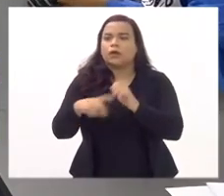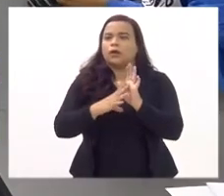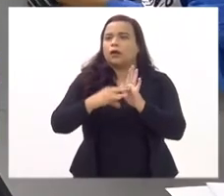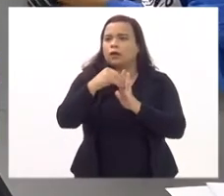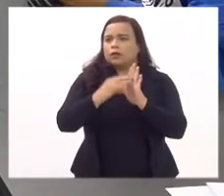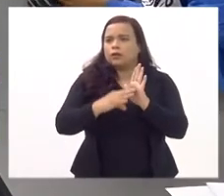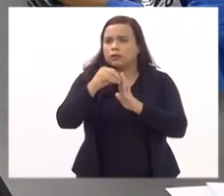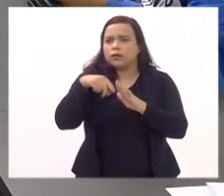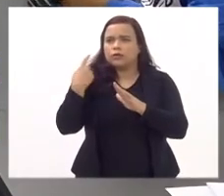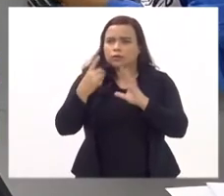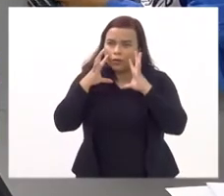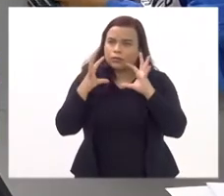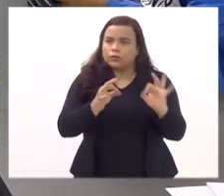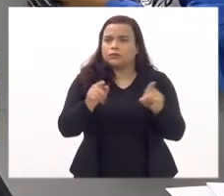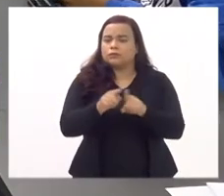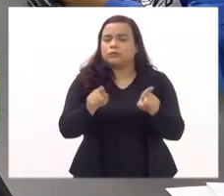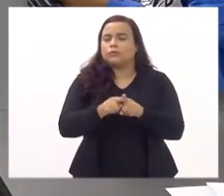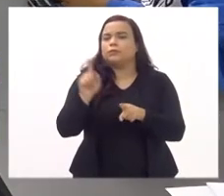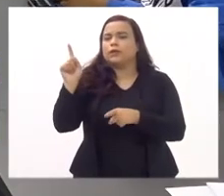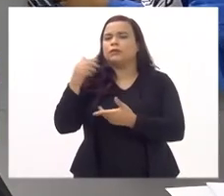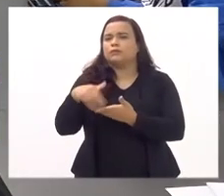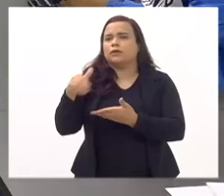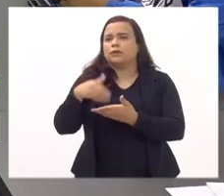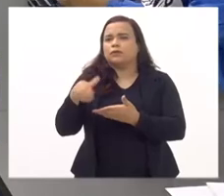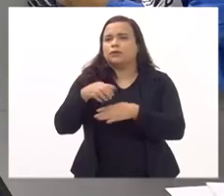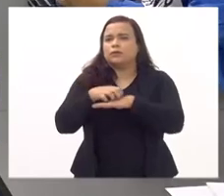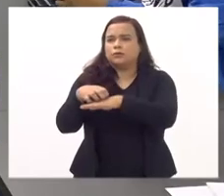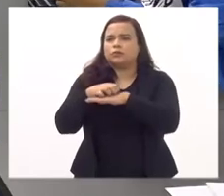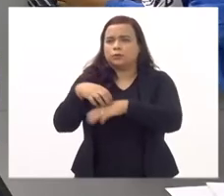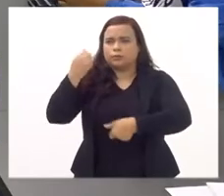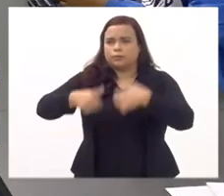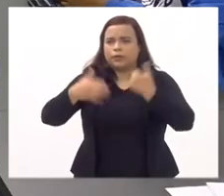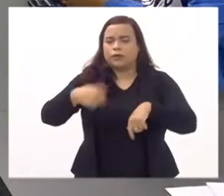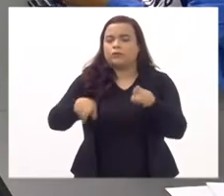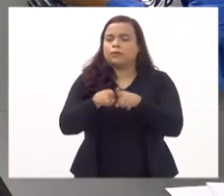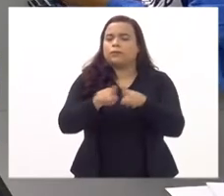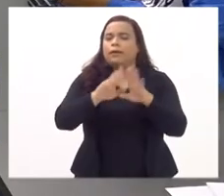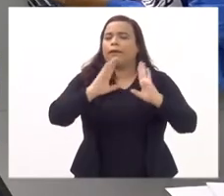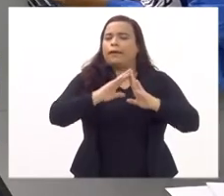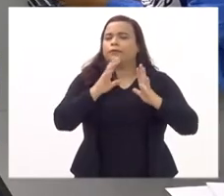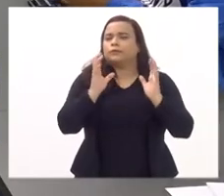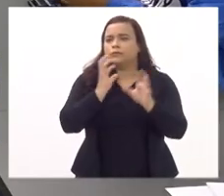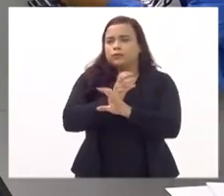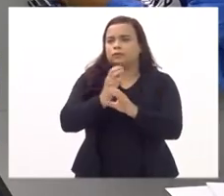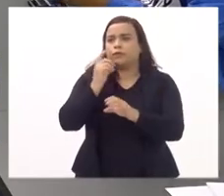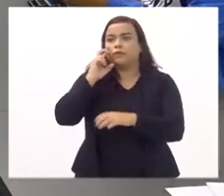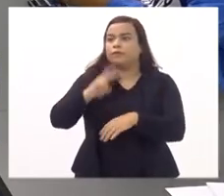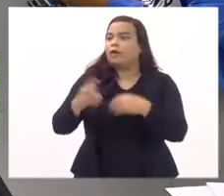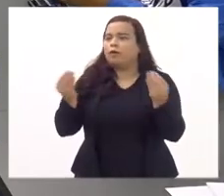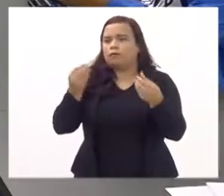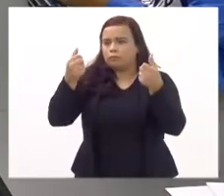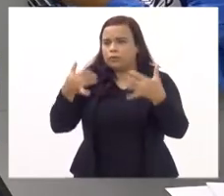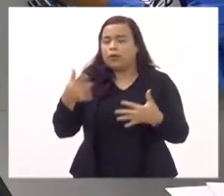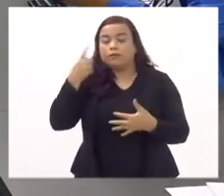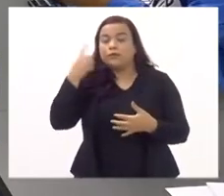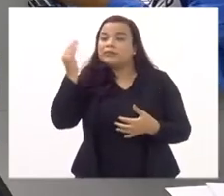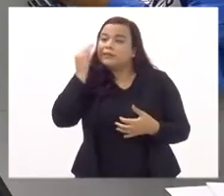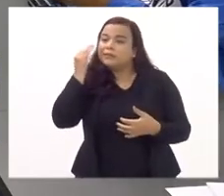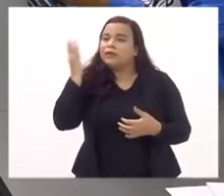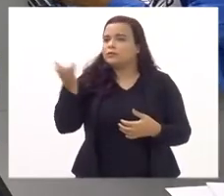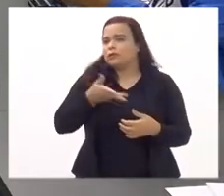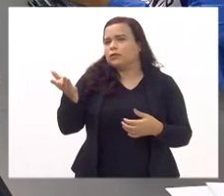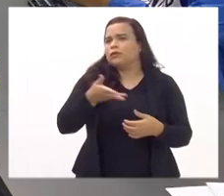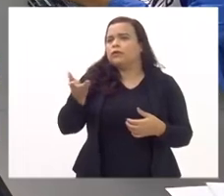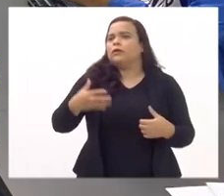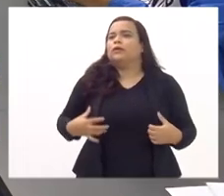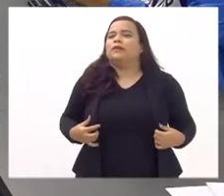Né? Vamos ouvir aí também a fala da Secretaria de Transportes, a fala da Casa Civil, mas vamos tentar ver se a gente consegue acelerar esse calendário para que a gente